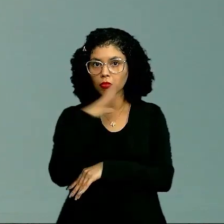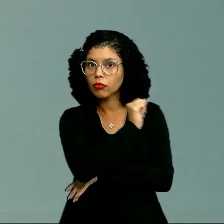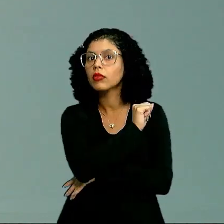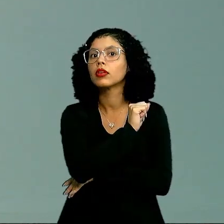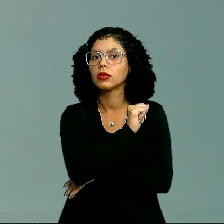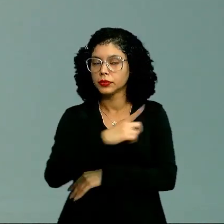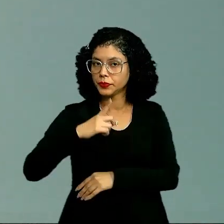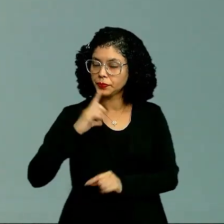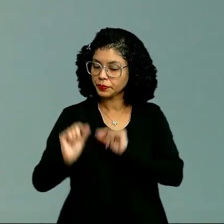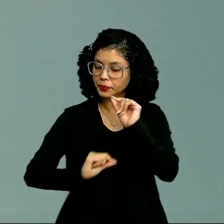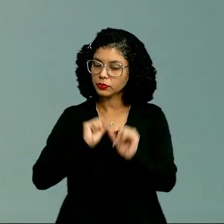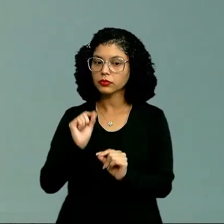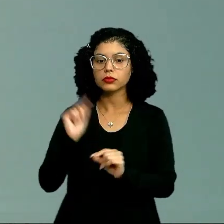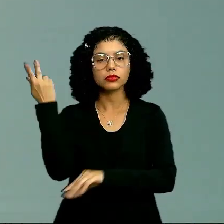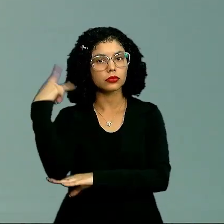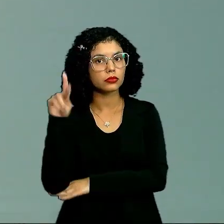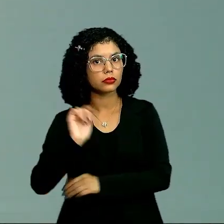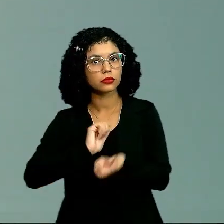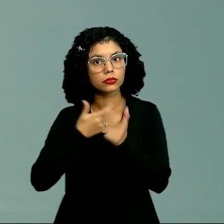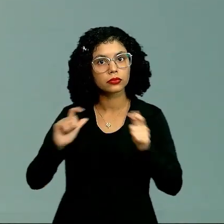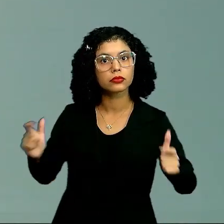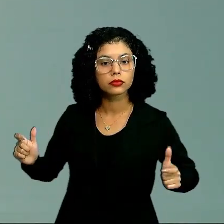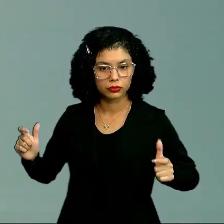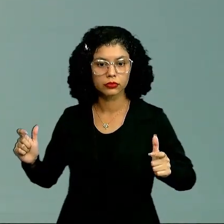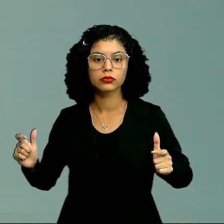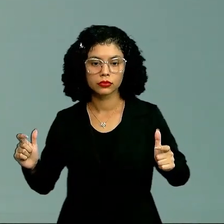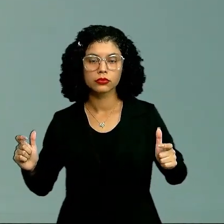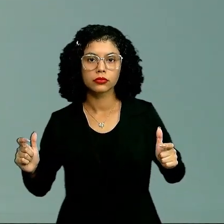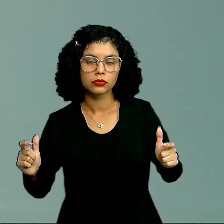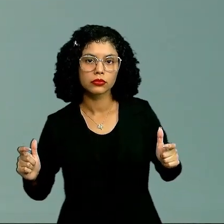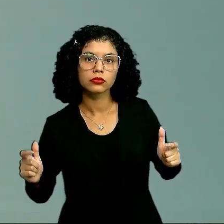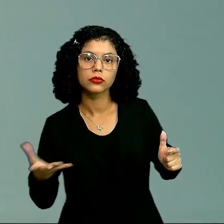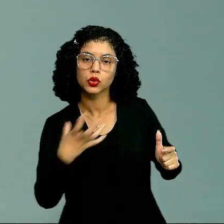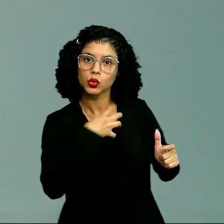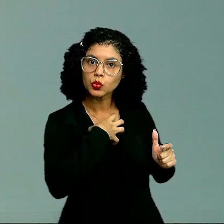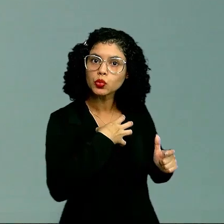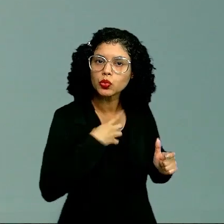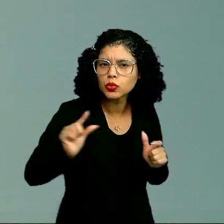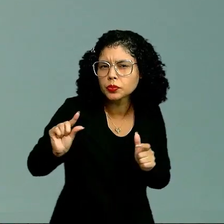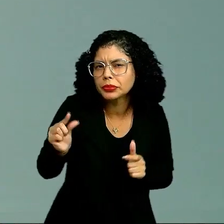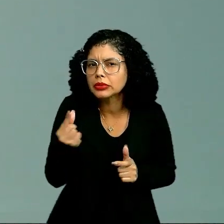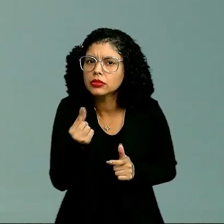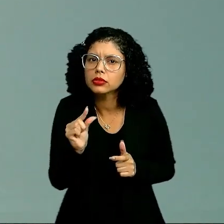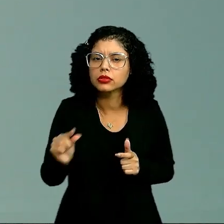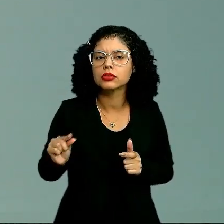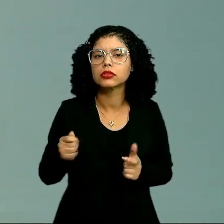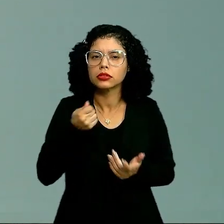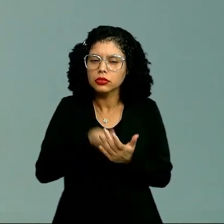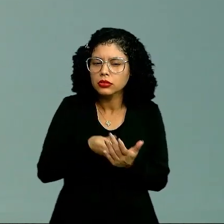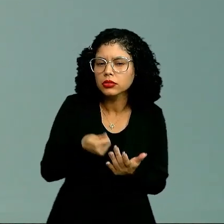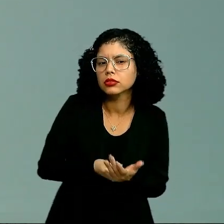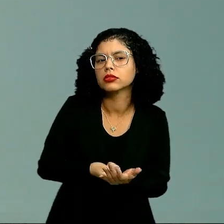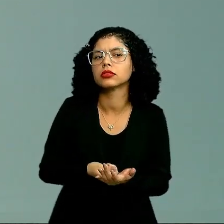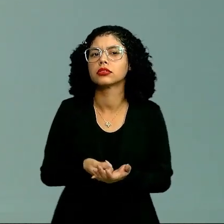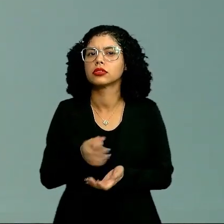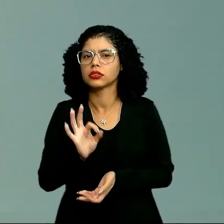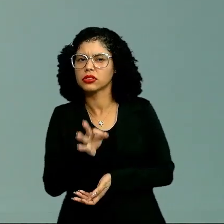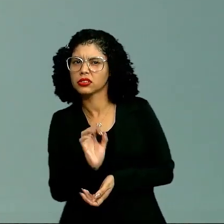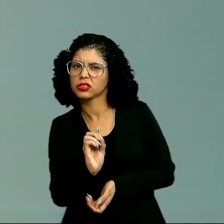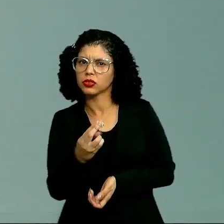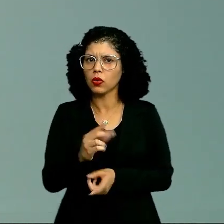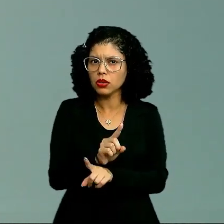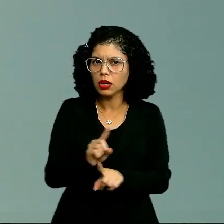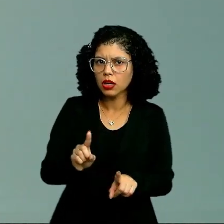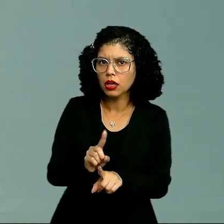nós tenhamos ali, naquele período de pandemia, esse momento um pouquinho mais pessimista, de incerteza,